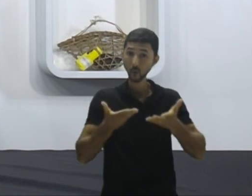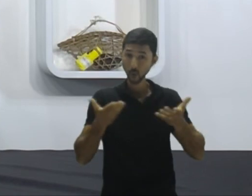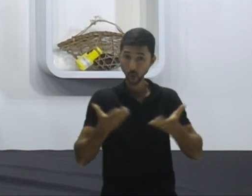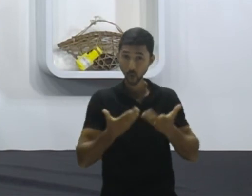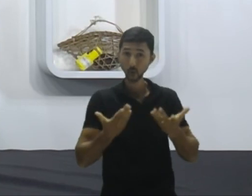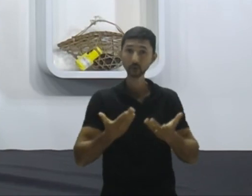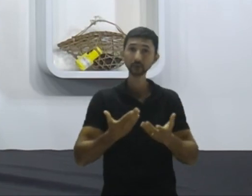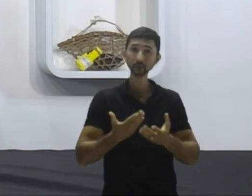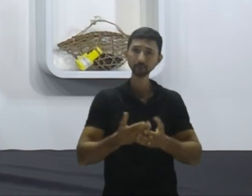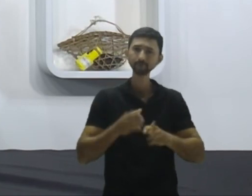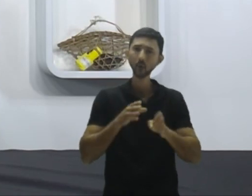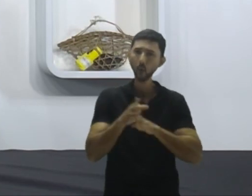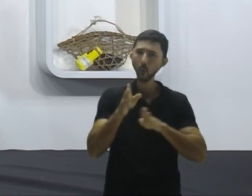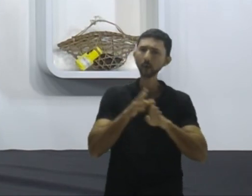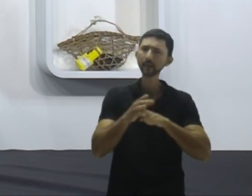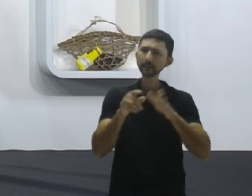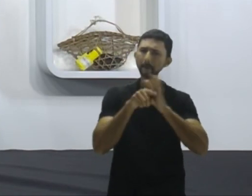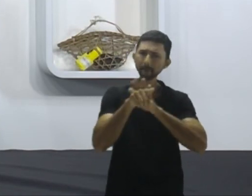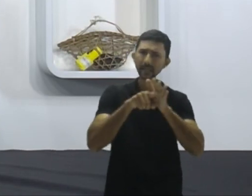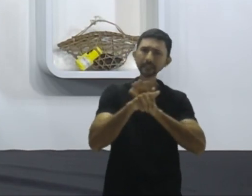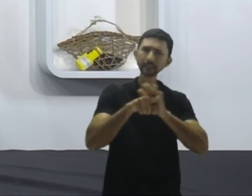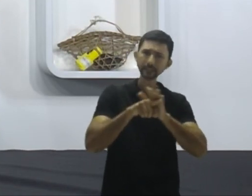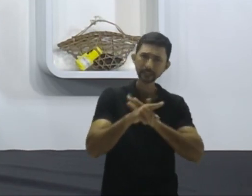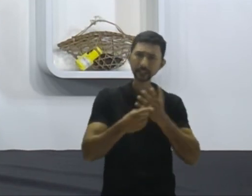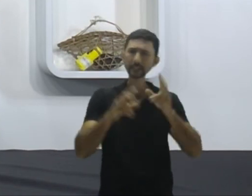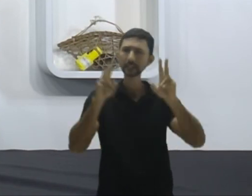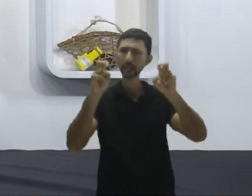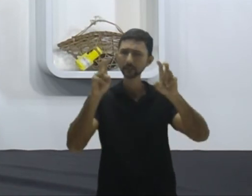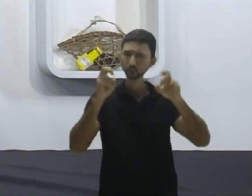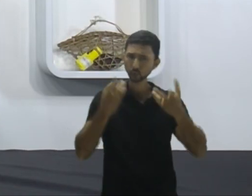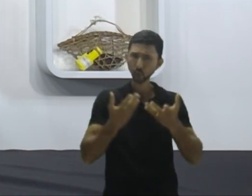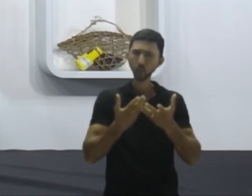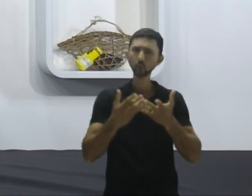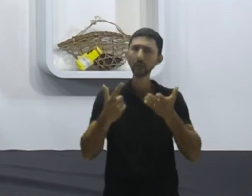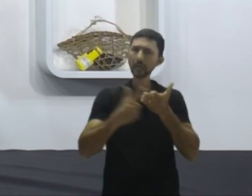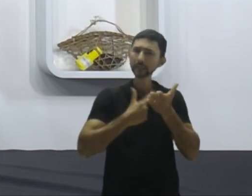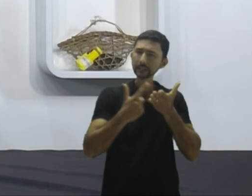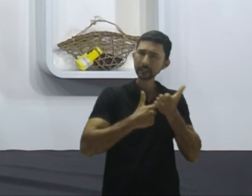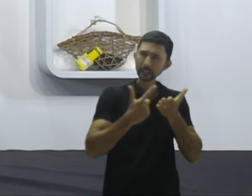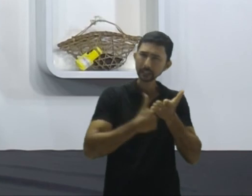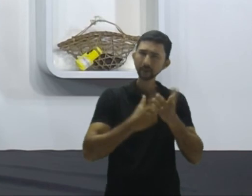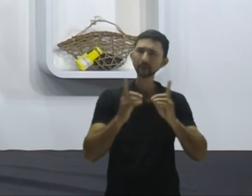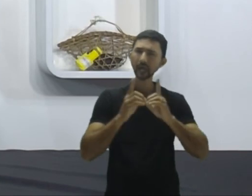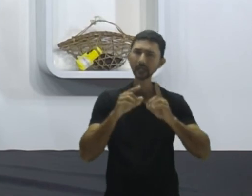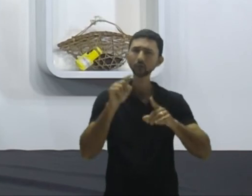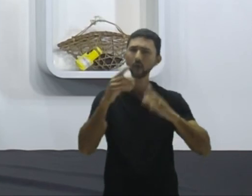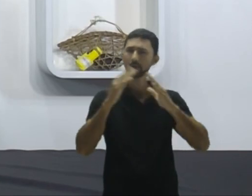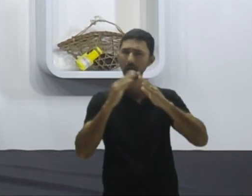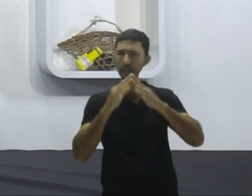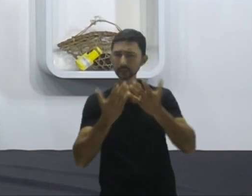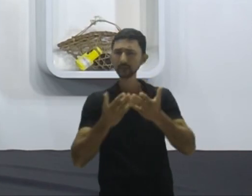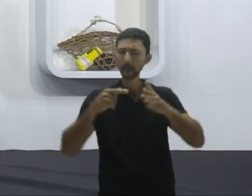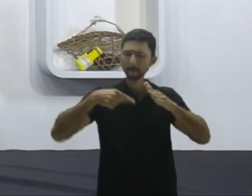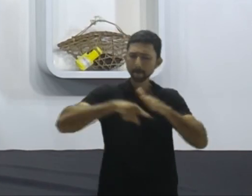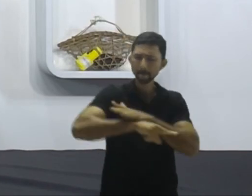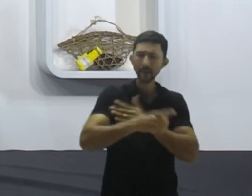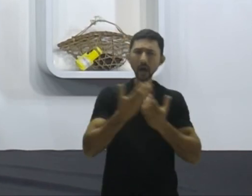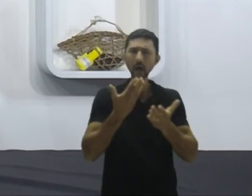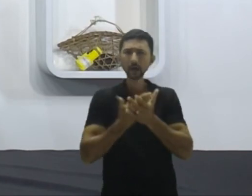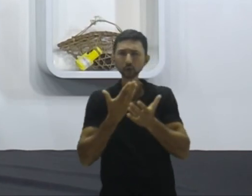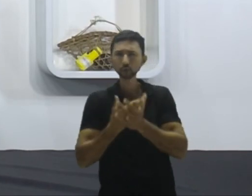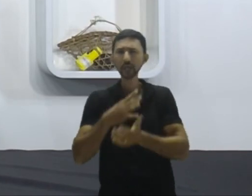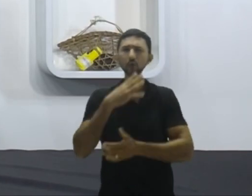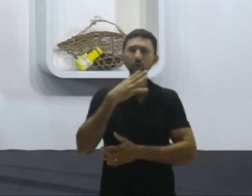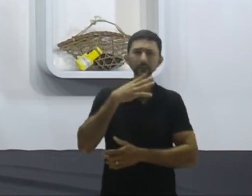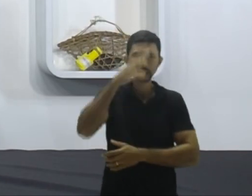A gente orienta que vocês pesquisem mais sobre o assunto, vocês têm um livro didático na casa de vocês, para aprofundar mais o